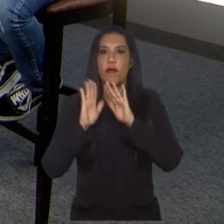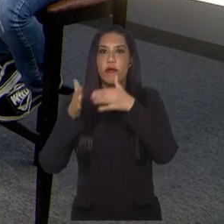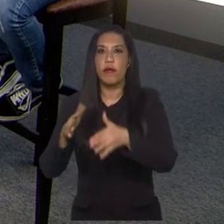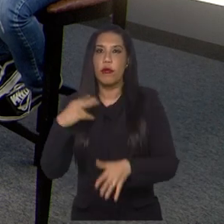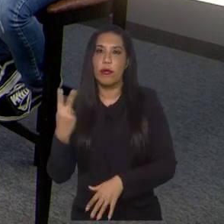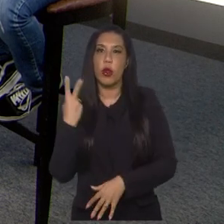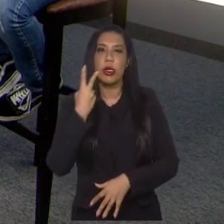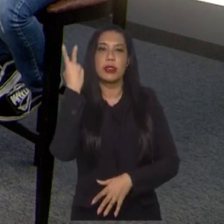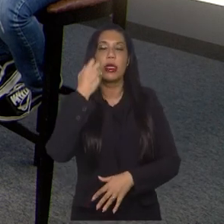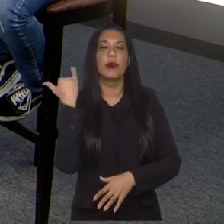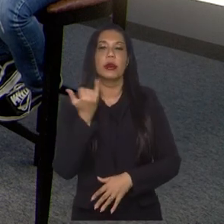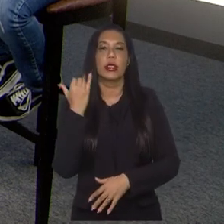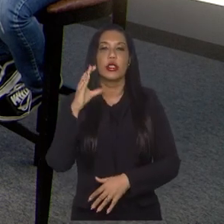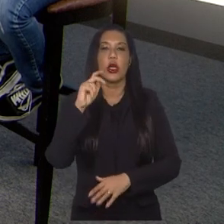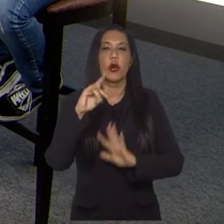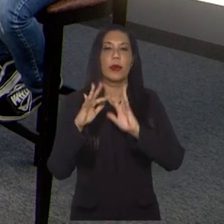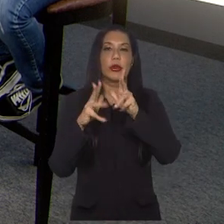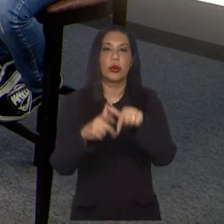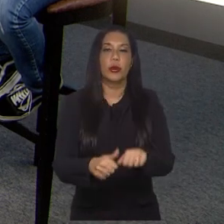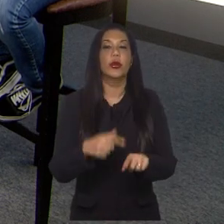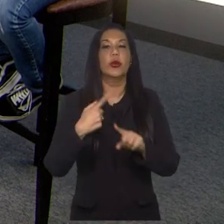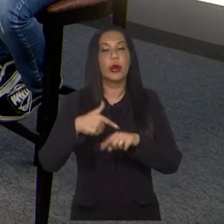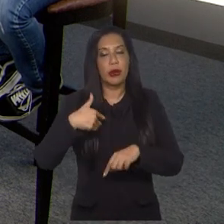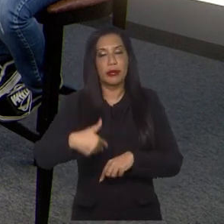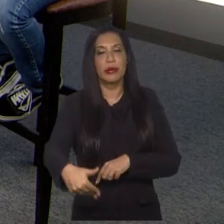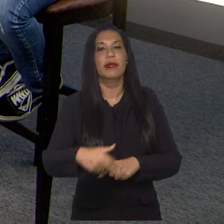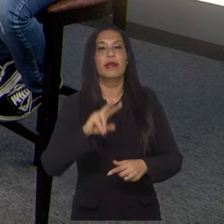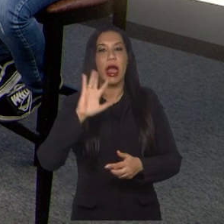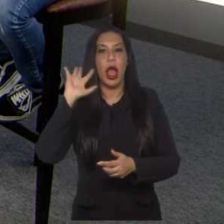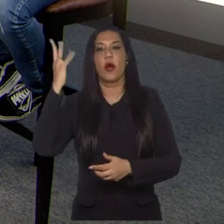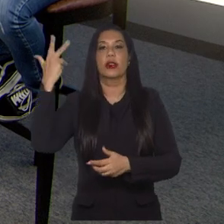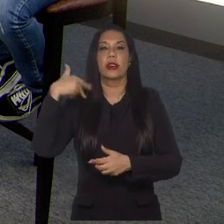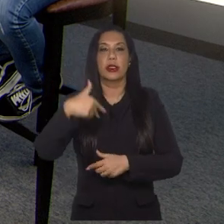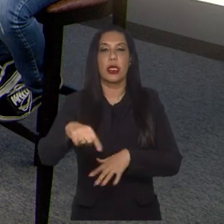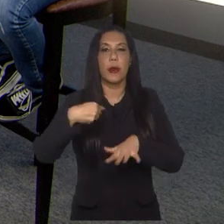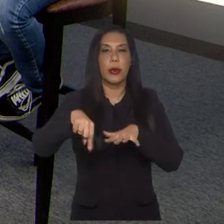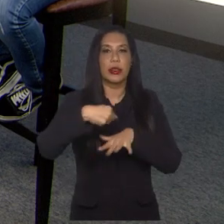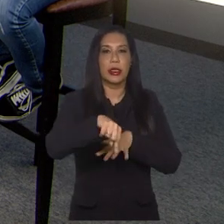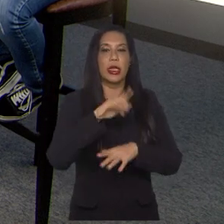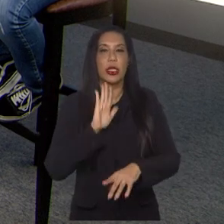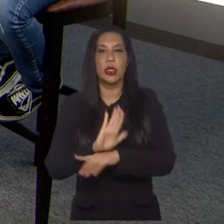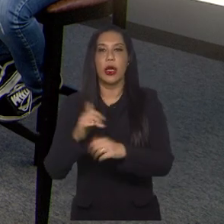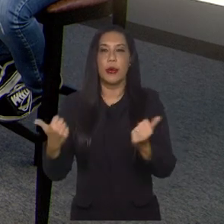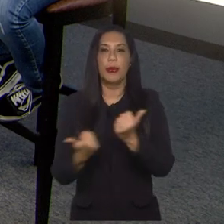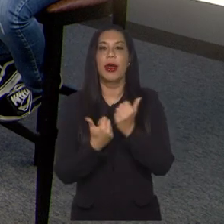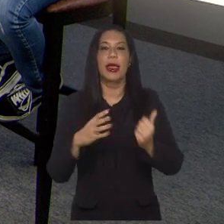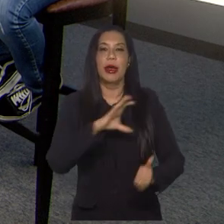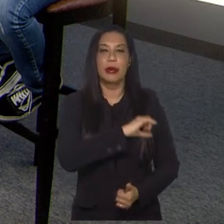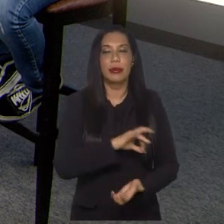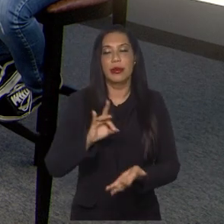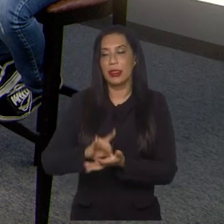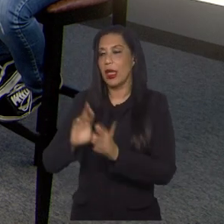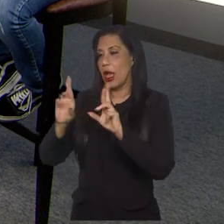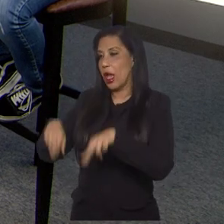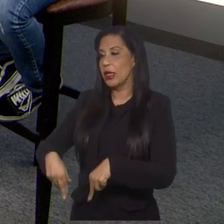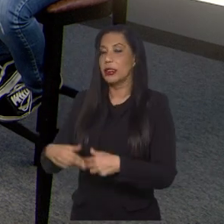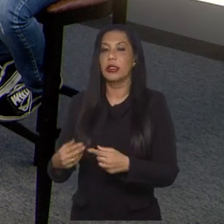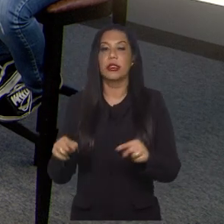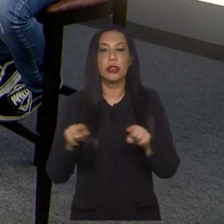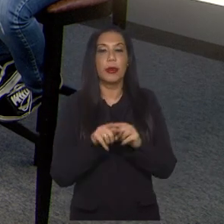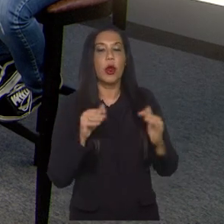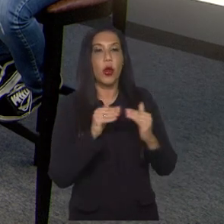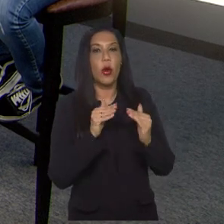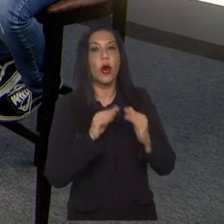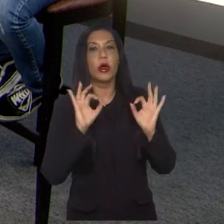que essa Copa também vai ser muito importante pro que está por vir, para a modalidade que a gente tanto apoia e ama, né? É verdade, Raquel. Concorda com